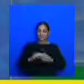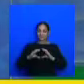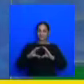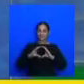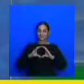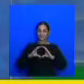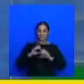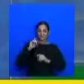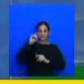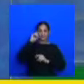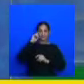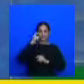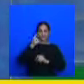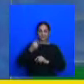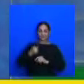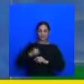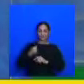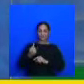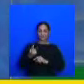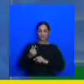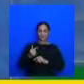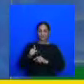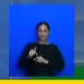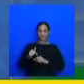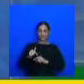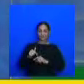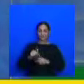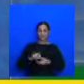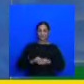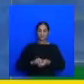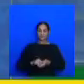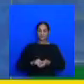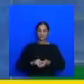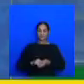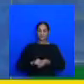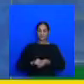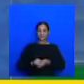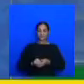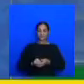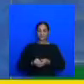Bola preta número 17. Preta 17.